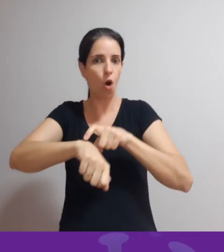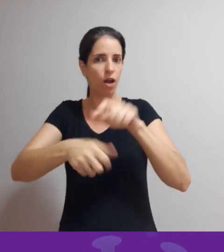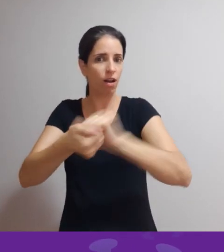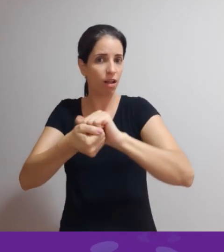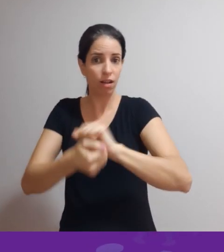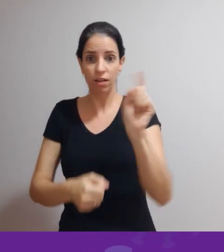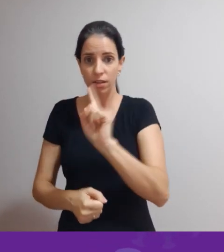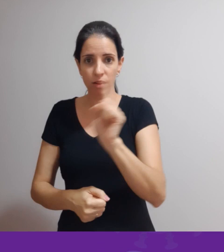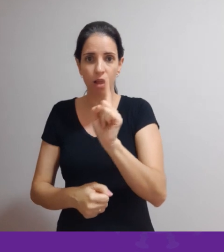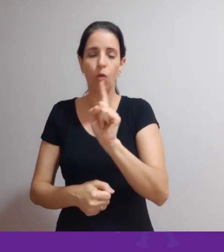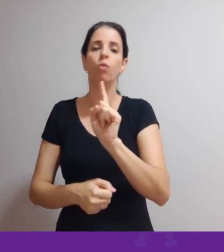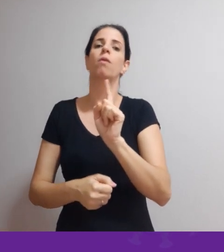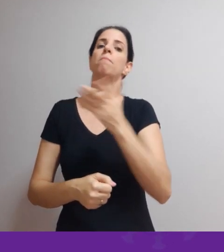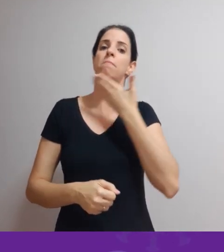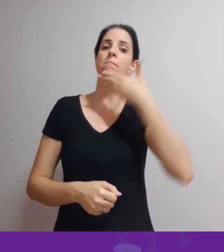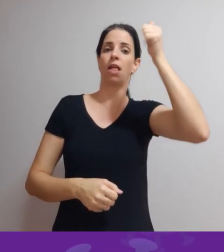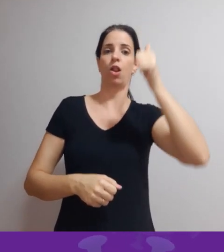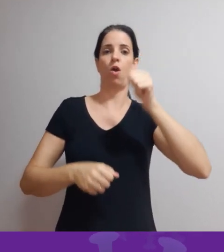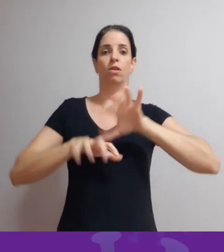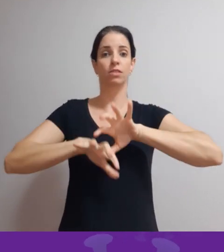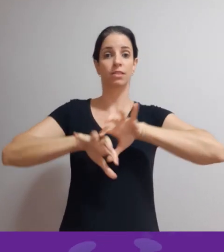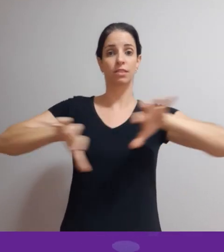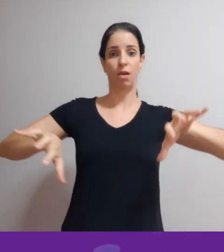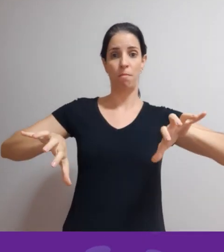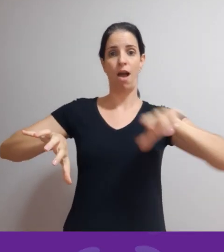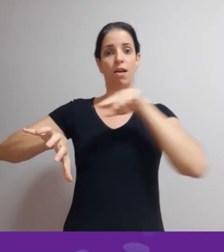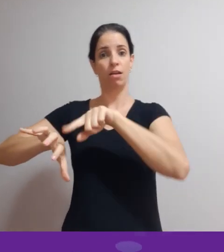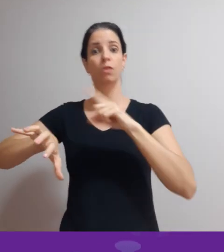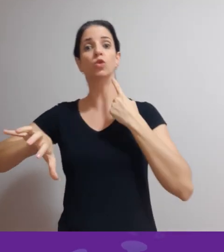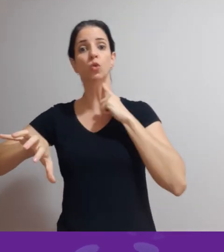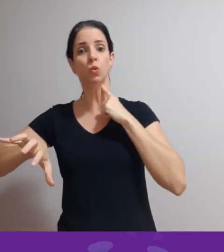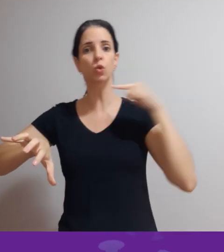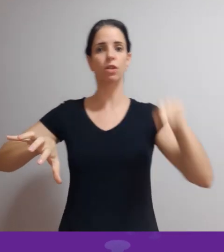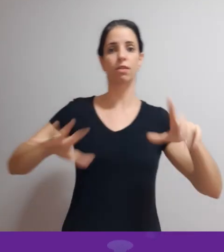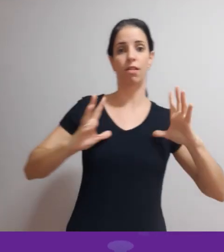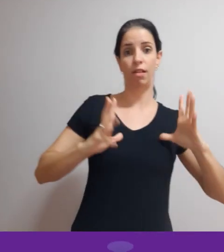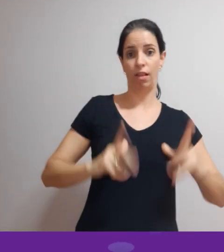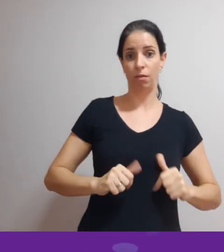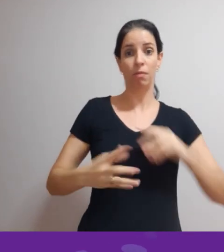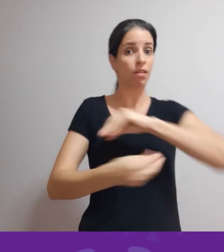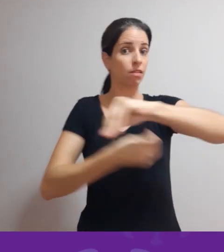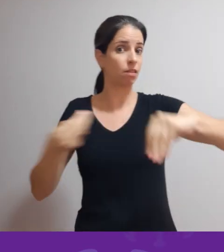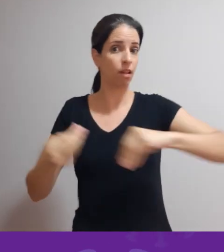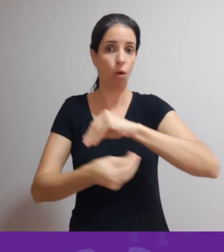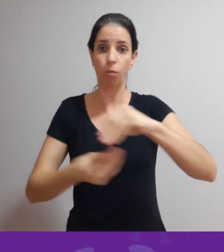separada da roupa limpa se não for colocar para lavar imediatamente e